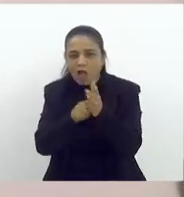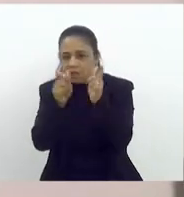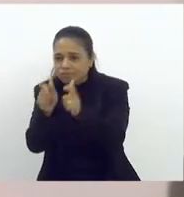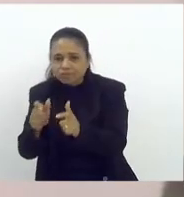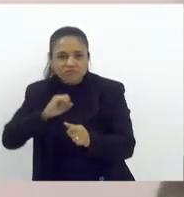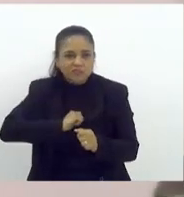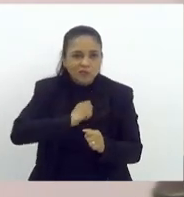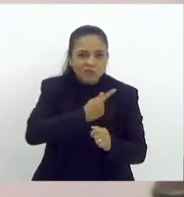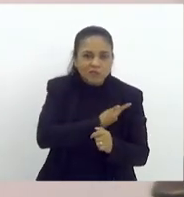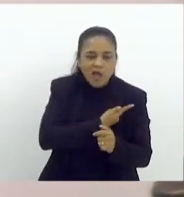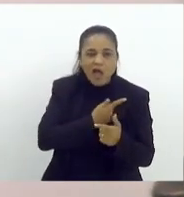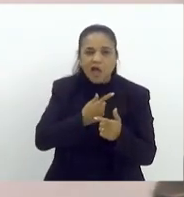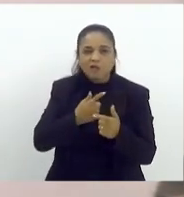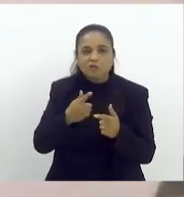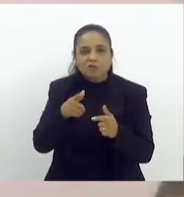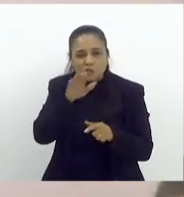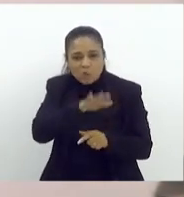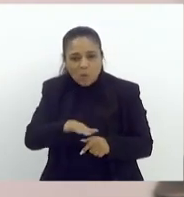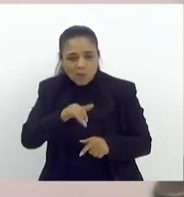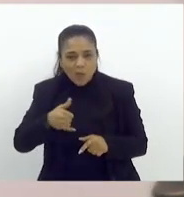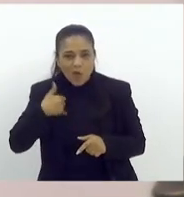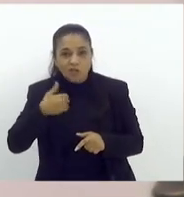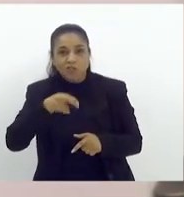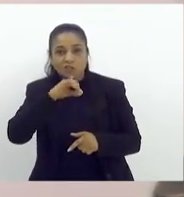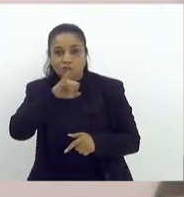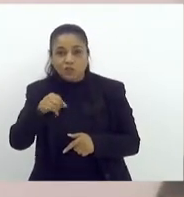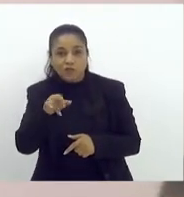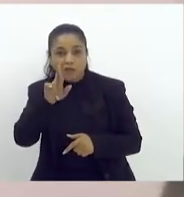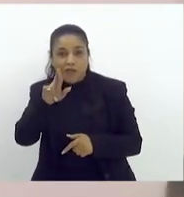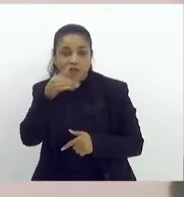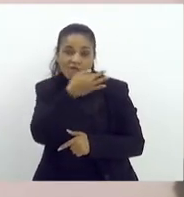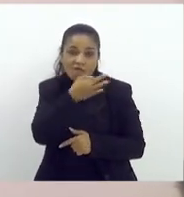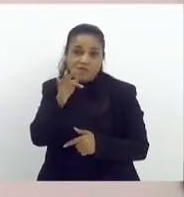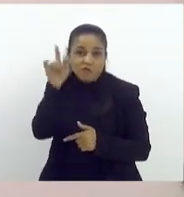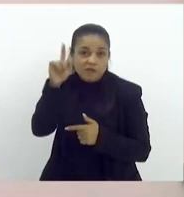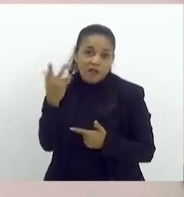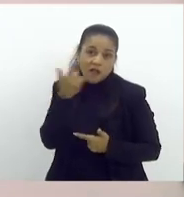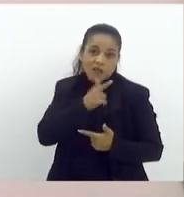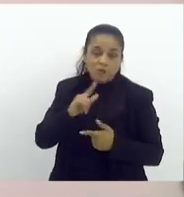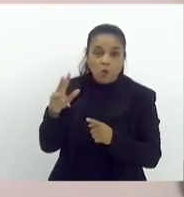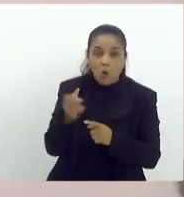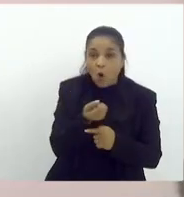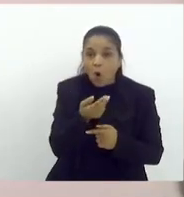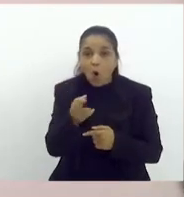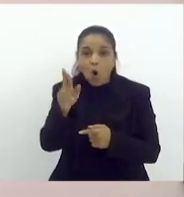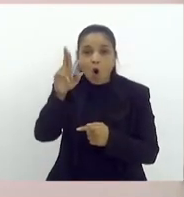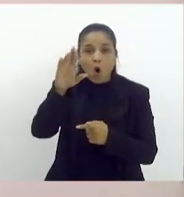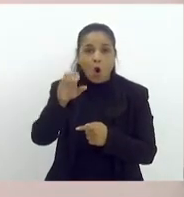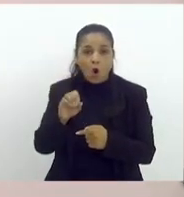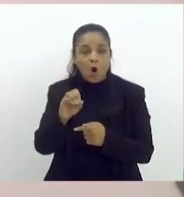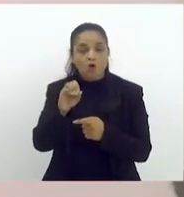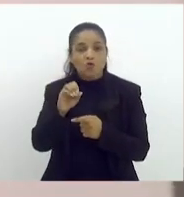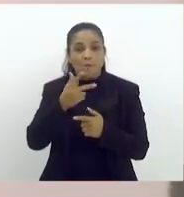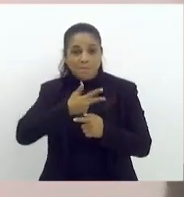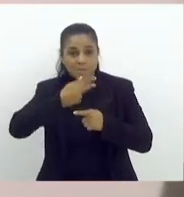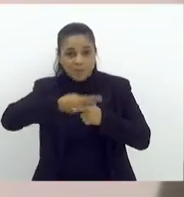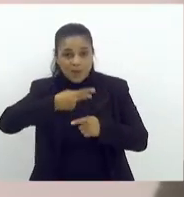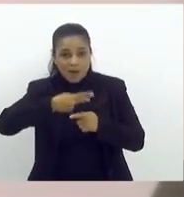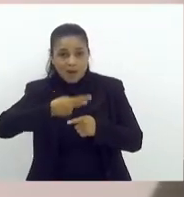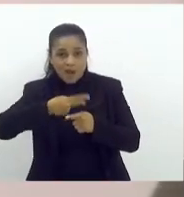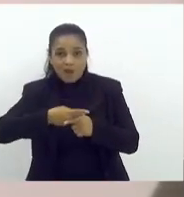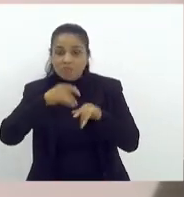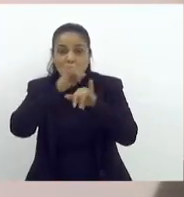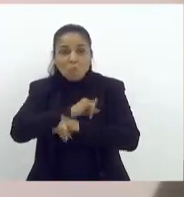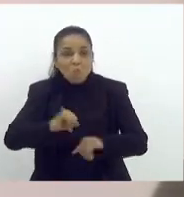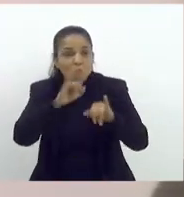você vai ver os mesmos clipe dos Menor estava Jr na França esses dias recebendo canos de ouro e eu não vi ninguém falando no jornal que é meio Street